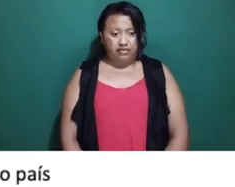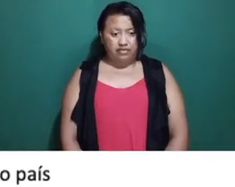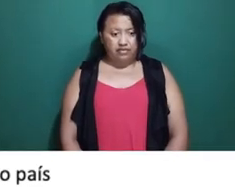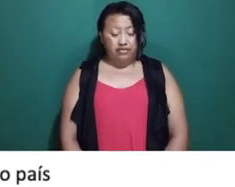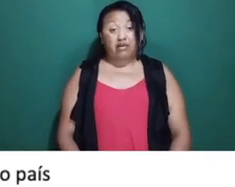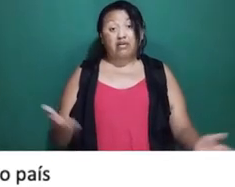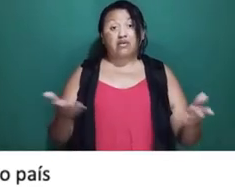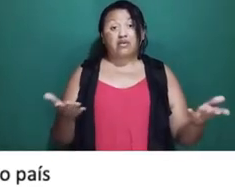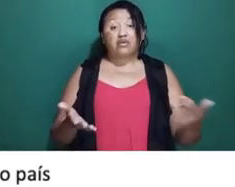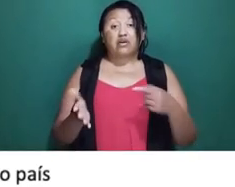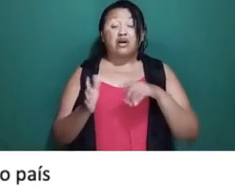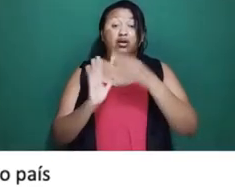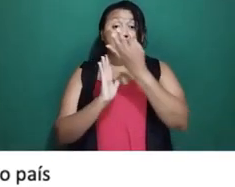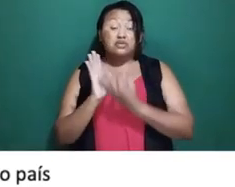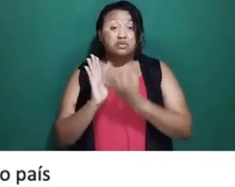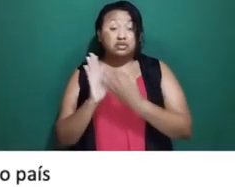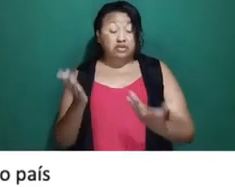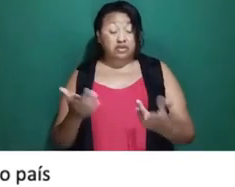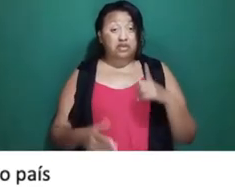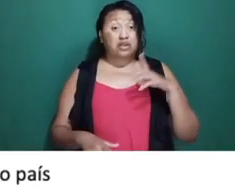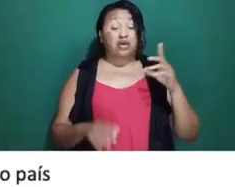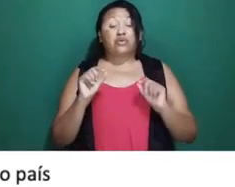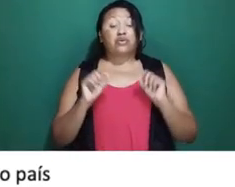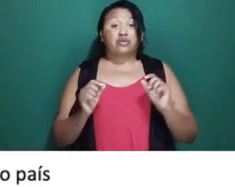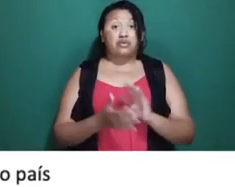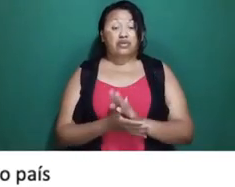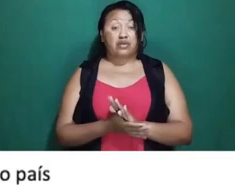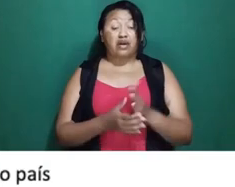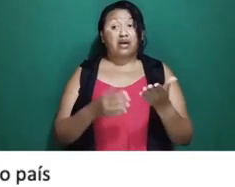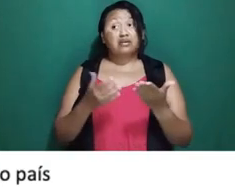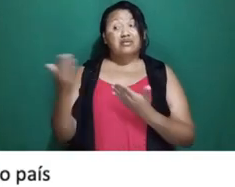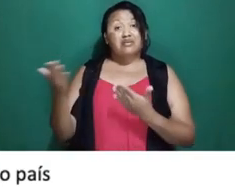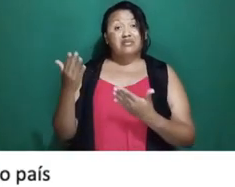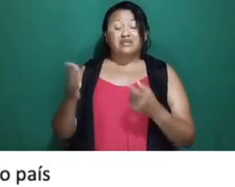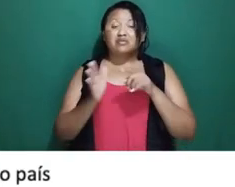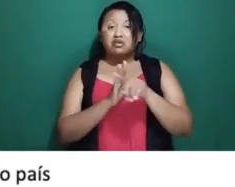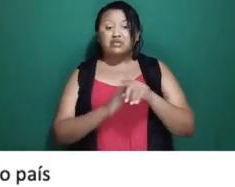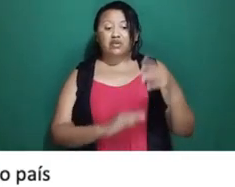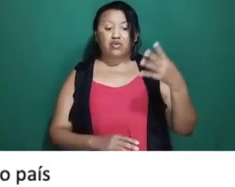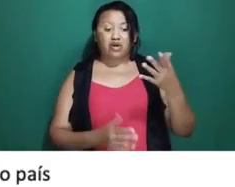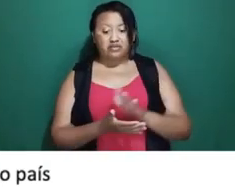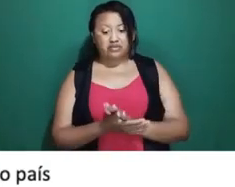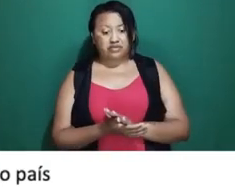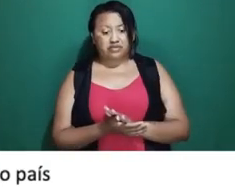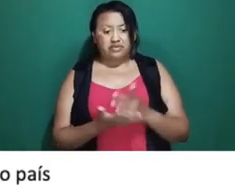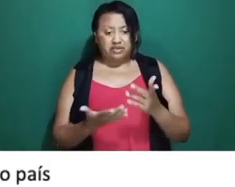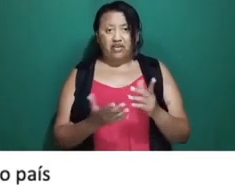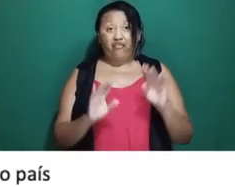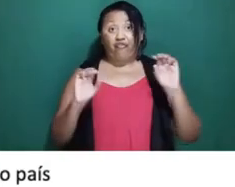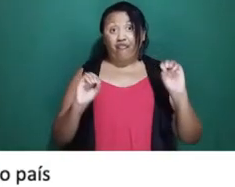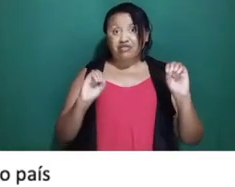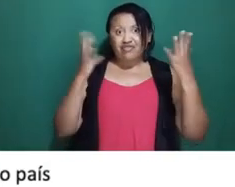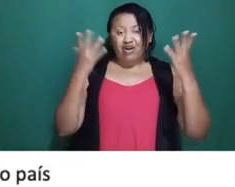vamos agora ao texto né compõem a base para a questão 4 festival de Gramado